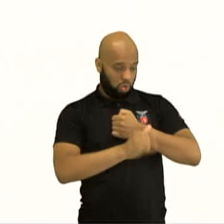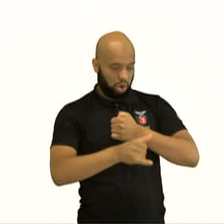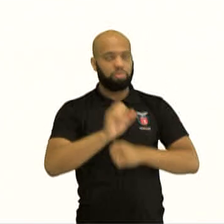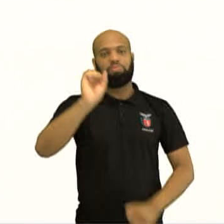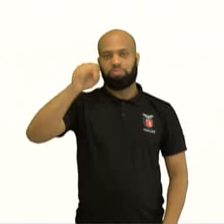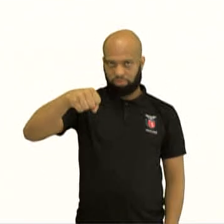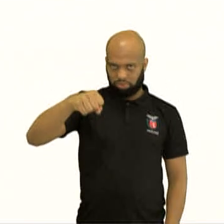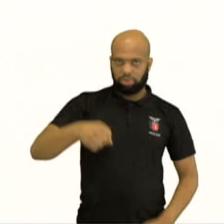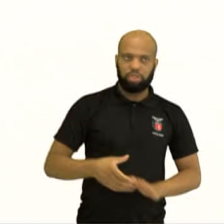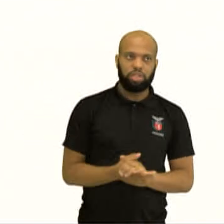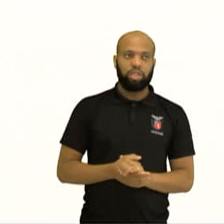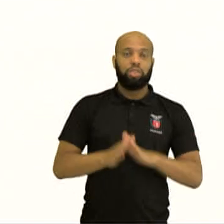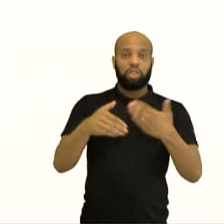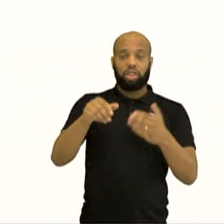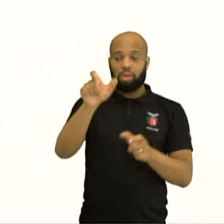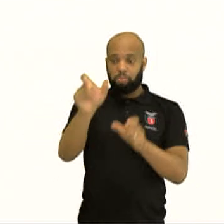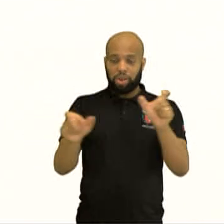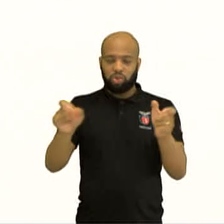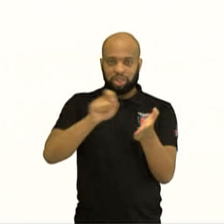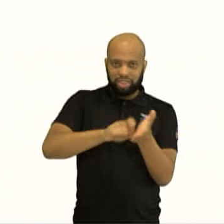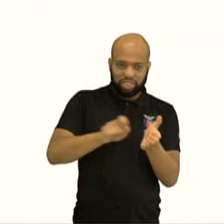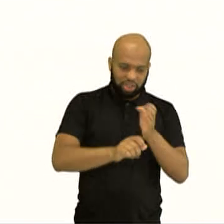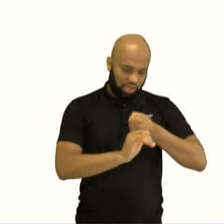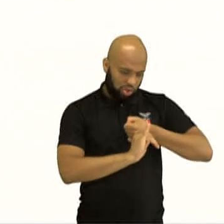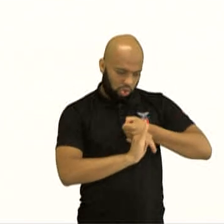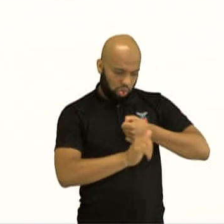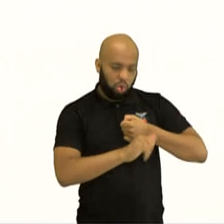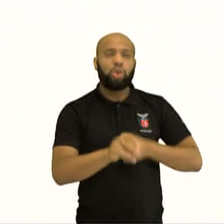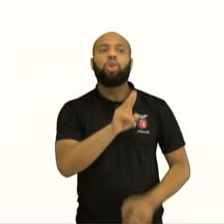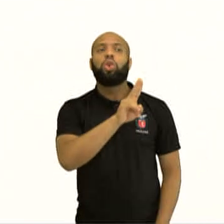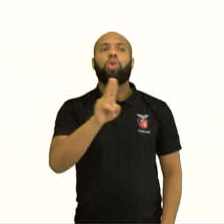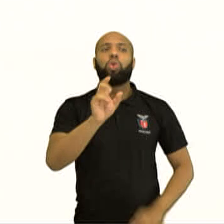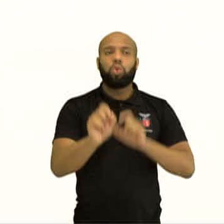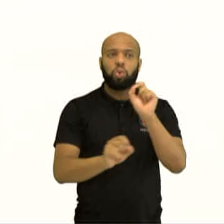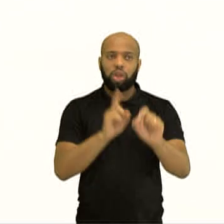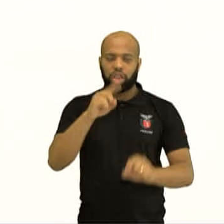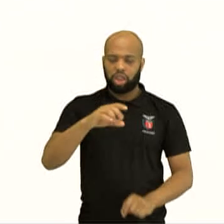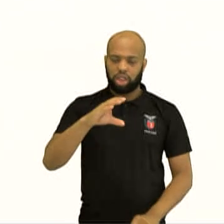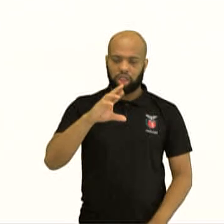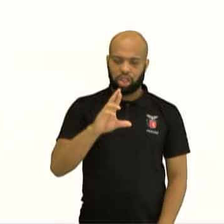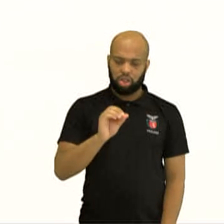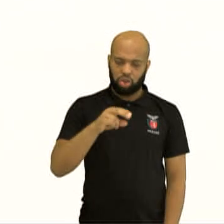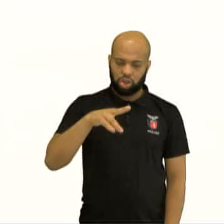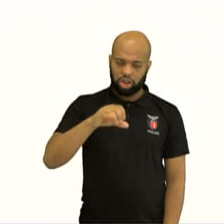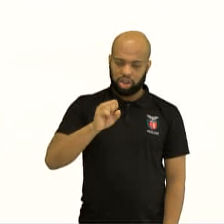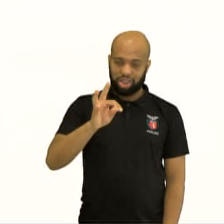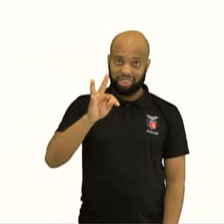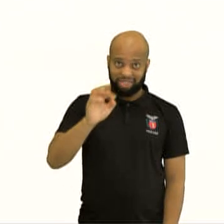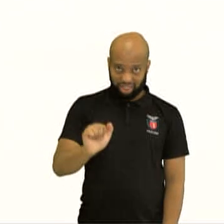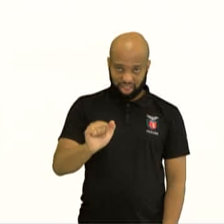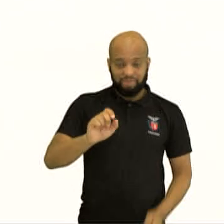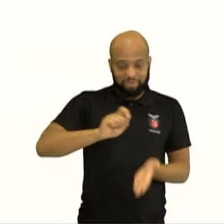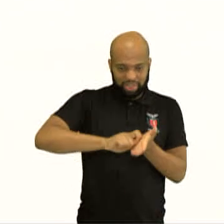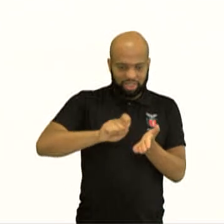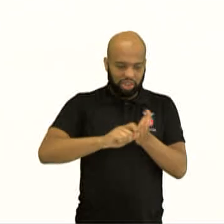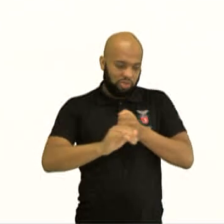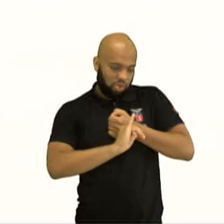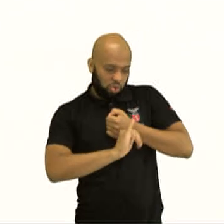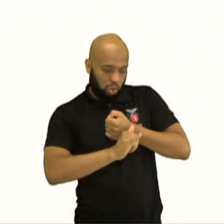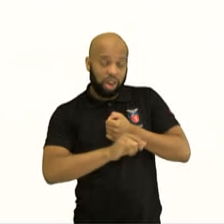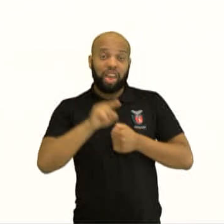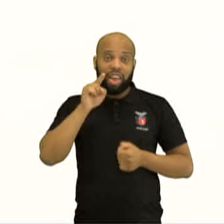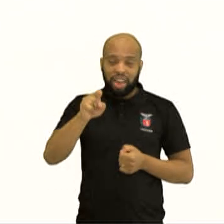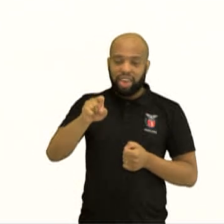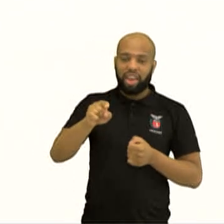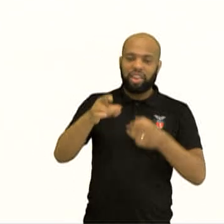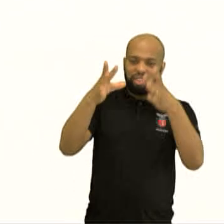claro. A pessoa que escreve crônicas, como que se chama? Cronista. O cronista descreve um problema